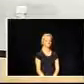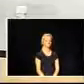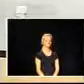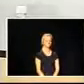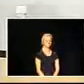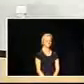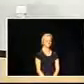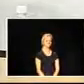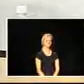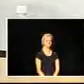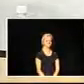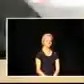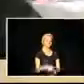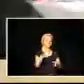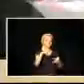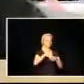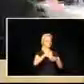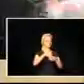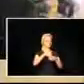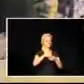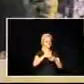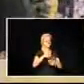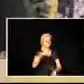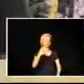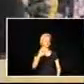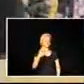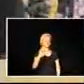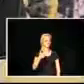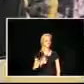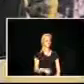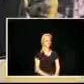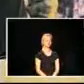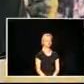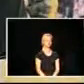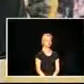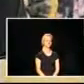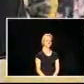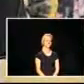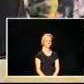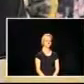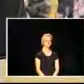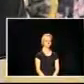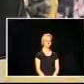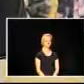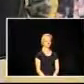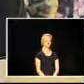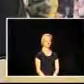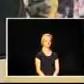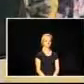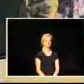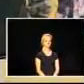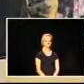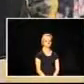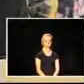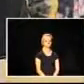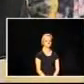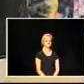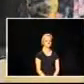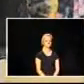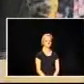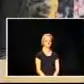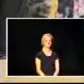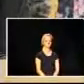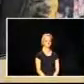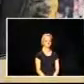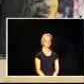entra em vigor na data de sua publicação. Em votação, aprovado. Declaro então aprovado o projeto de lei ordinária 48/2014, de